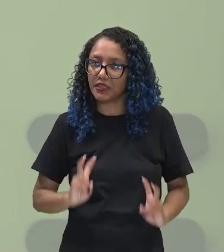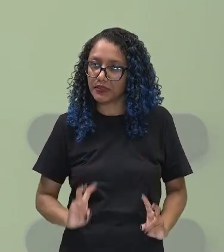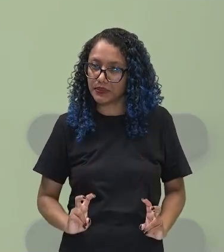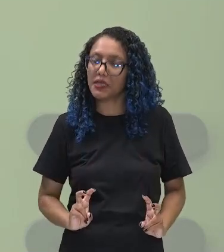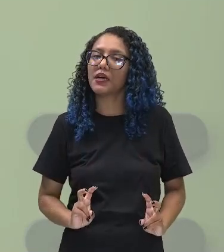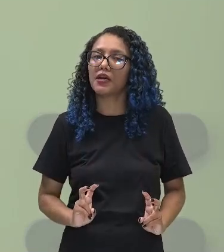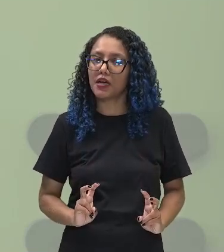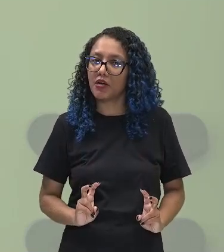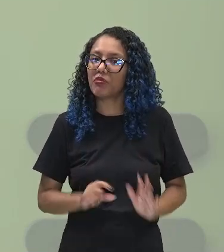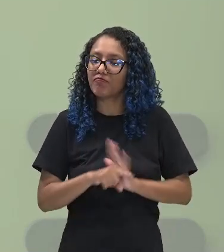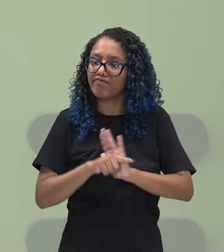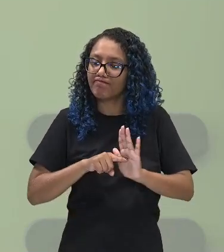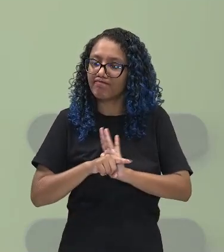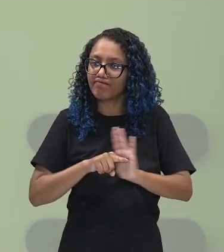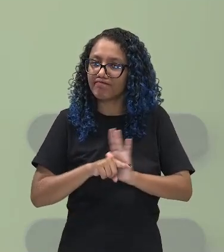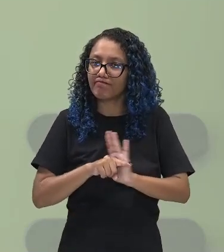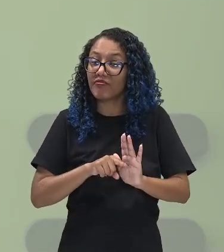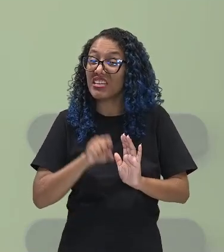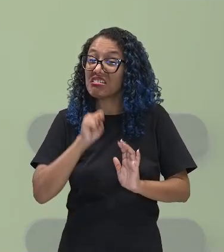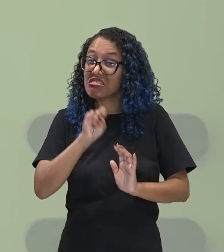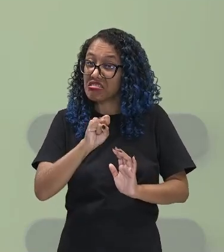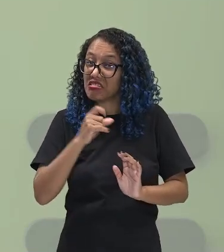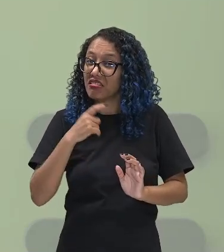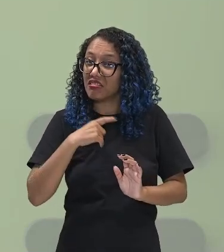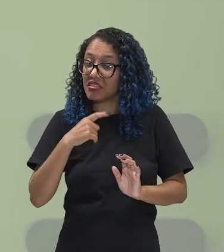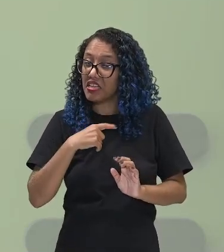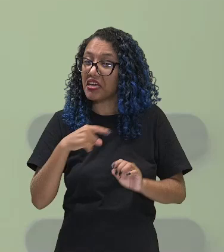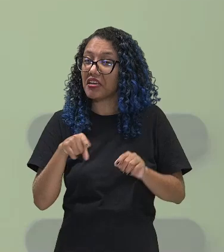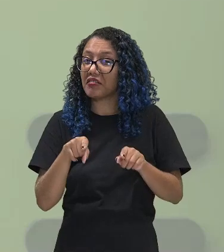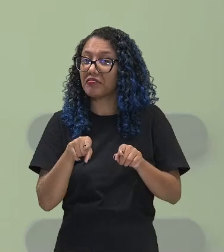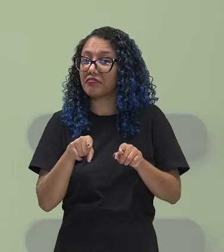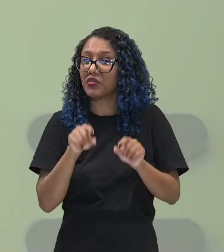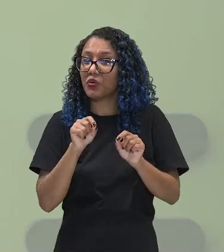tem tendências genéticas, né? Ou quem